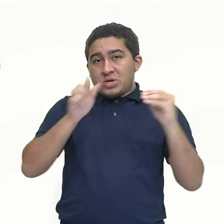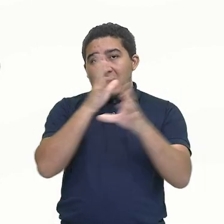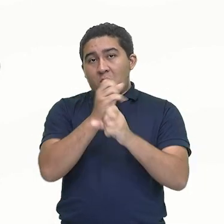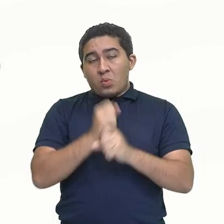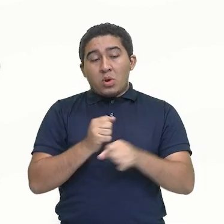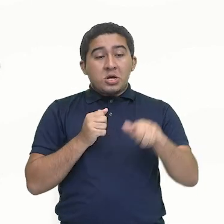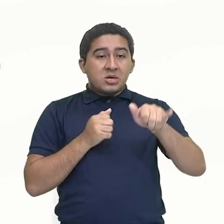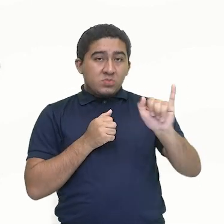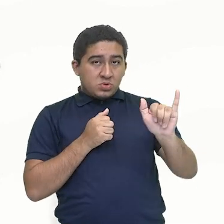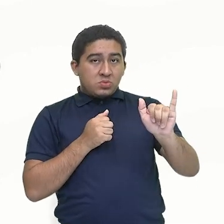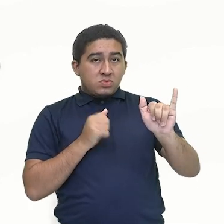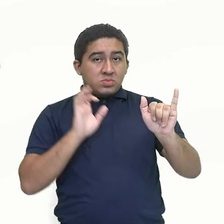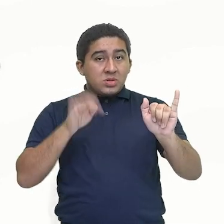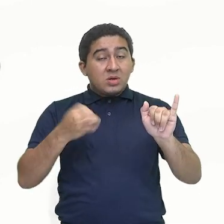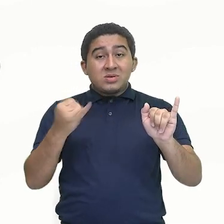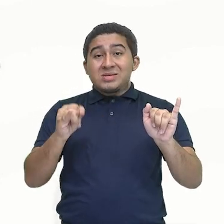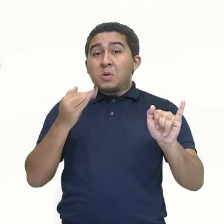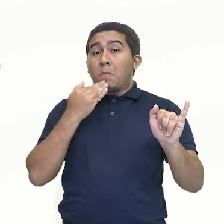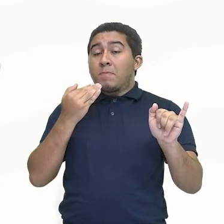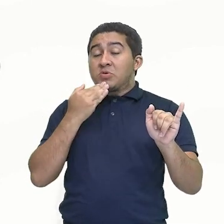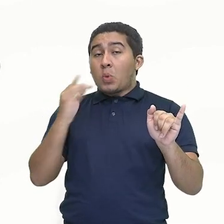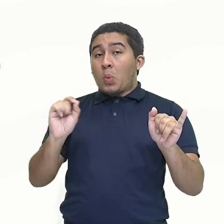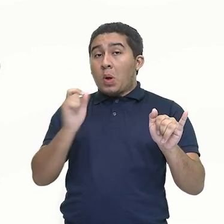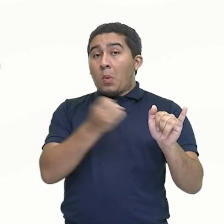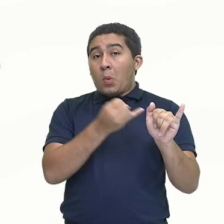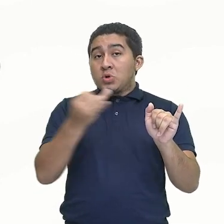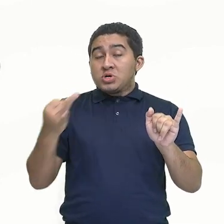y do vértice. Se ele pedir, então, a